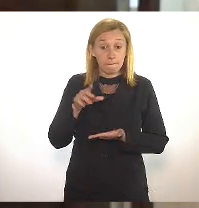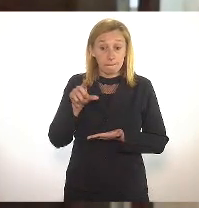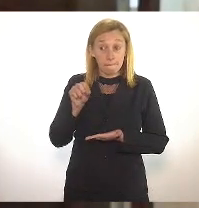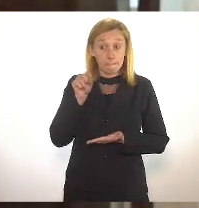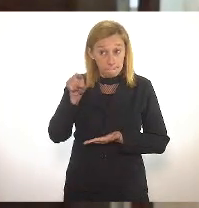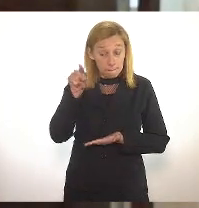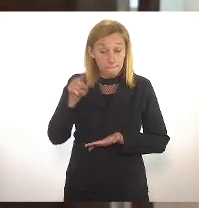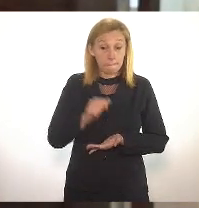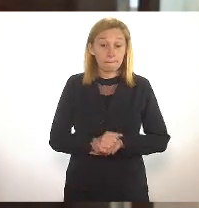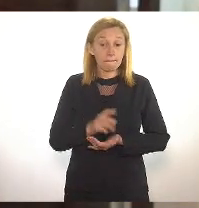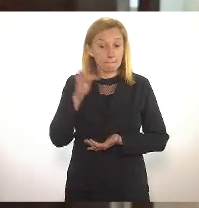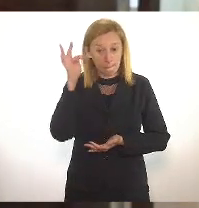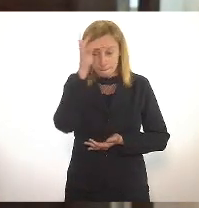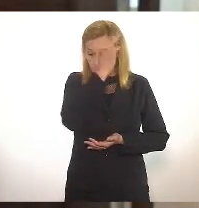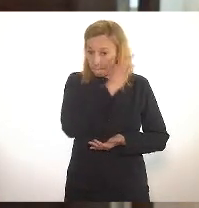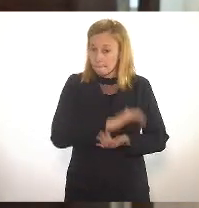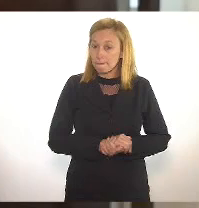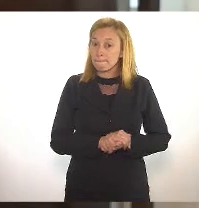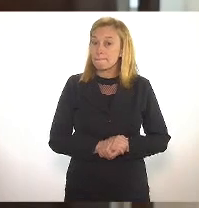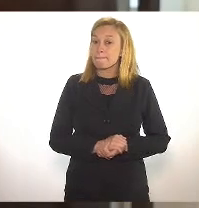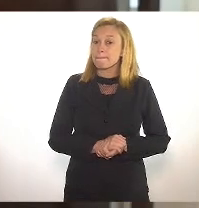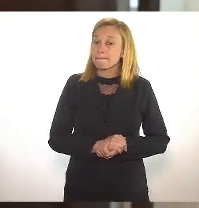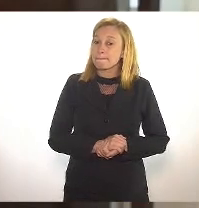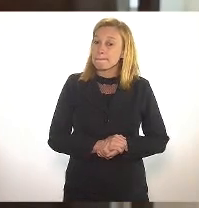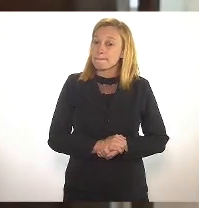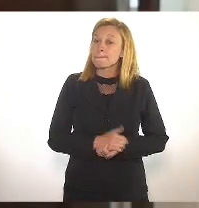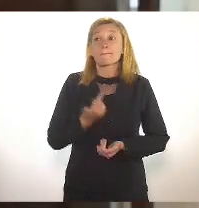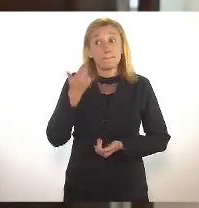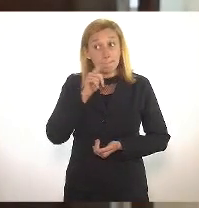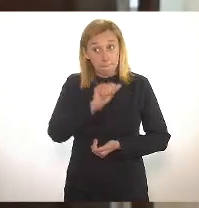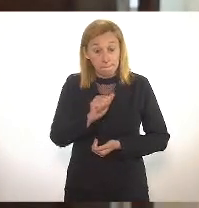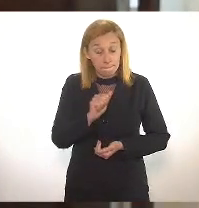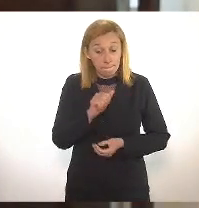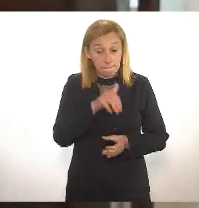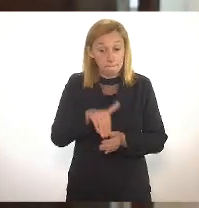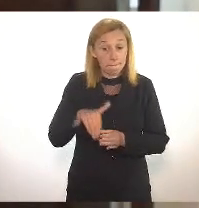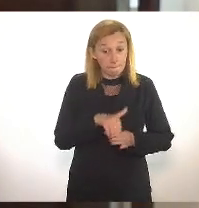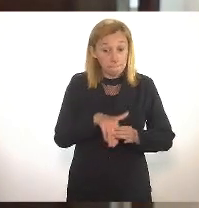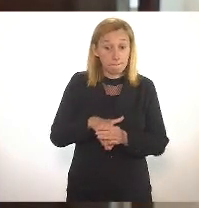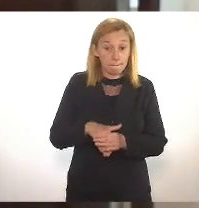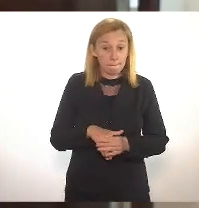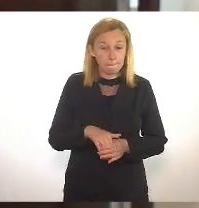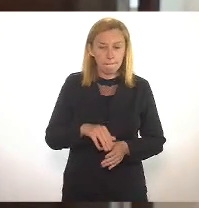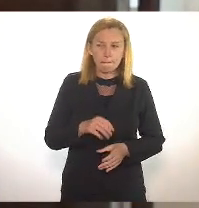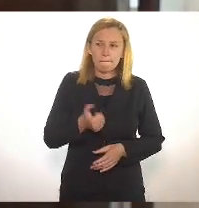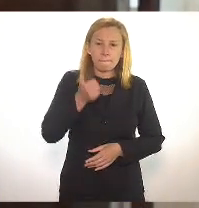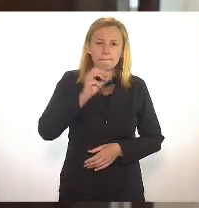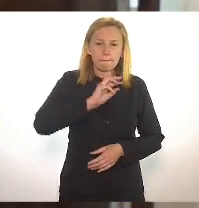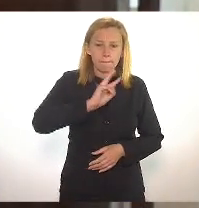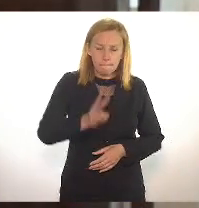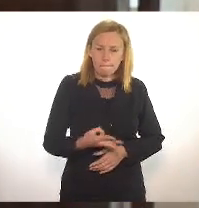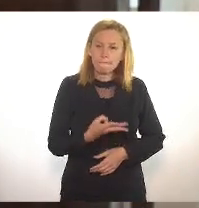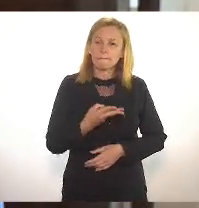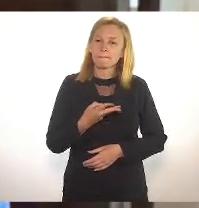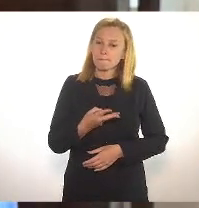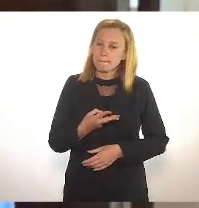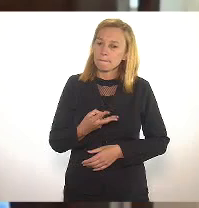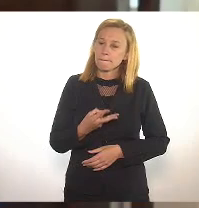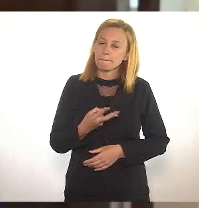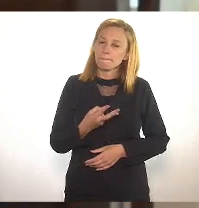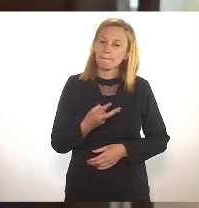E o Trump, de uma maneira assim, ganhou as eleições majoritárias com quase 3 milhões de votos. E o